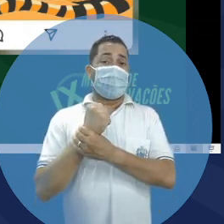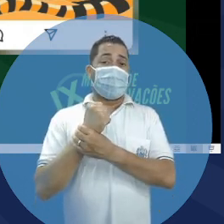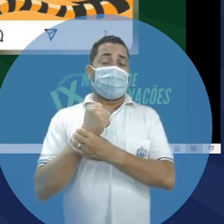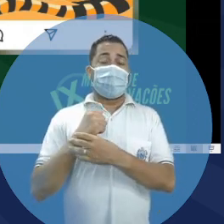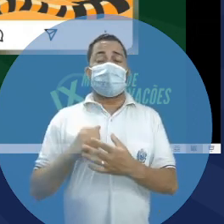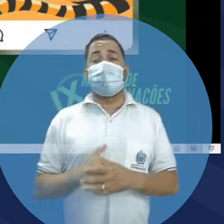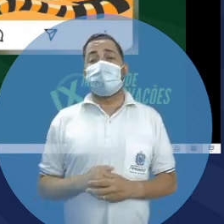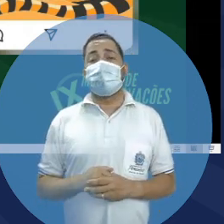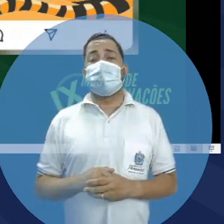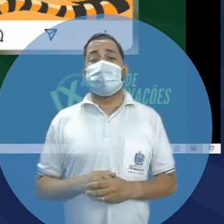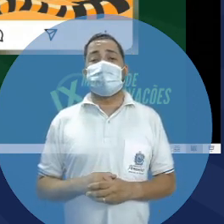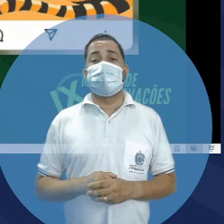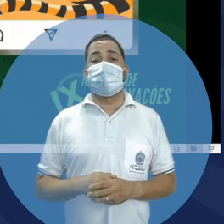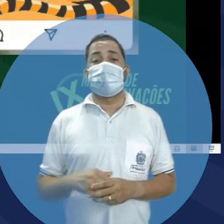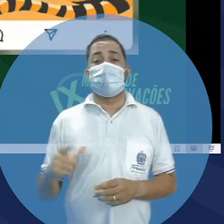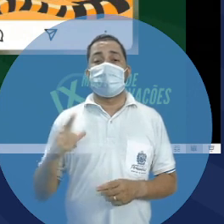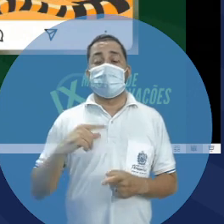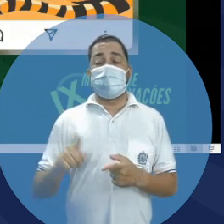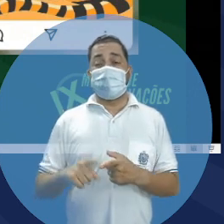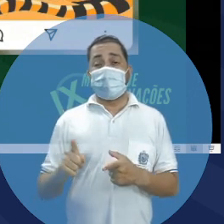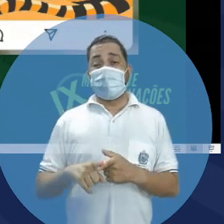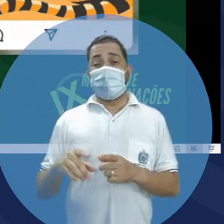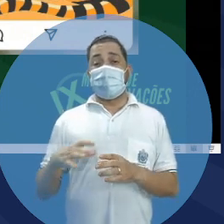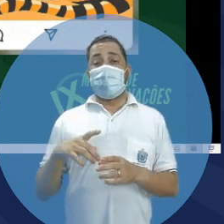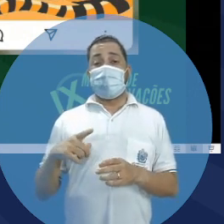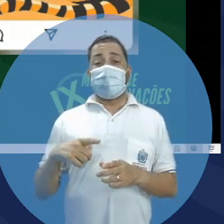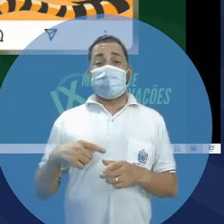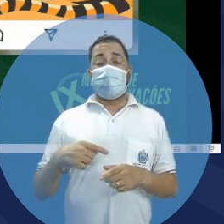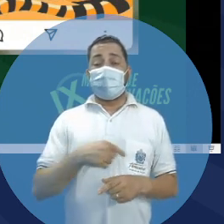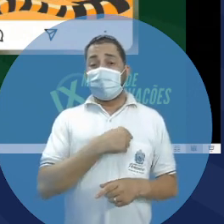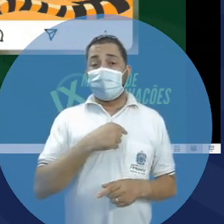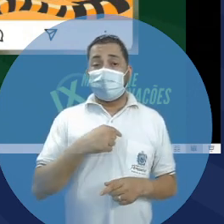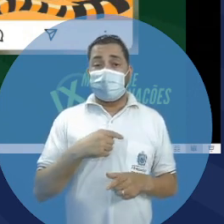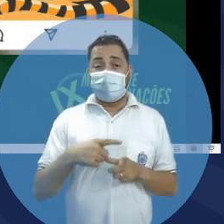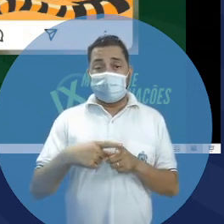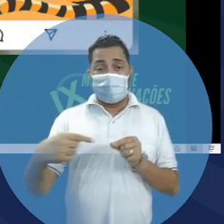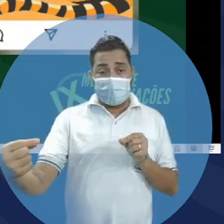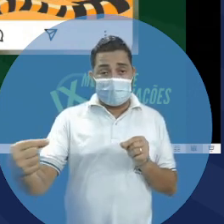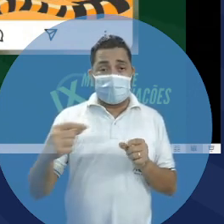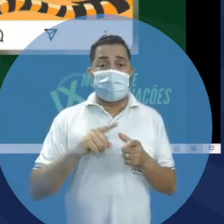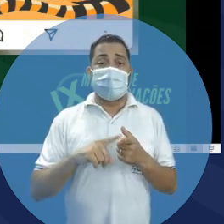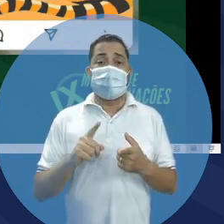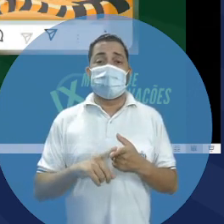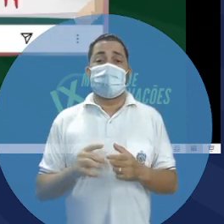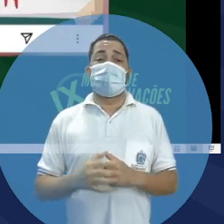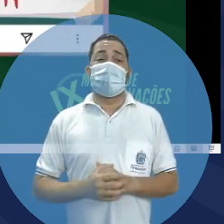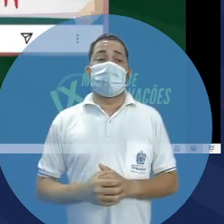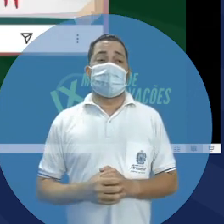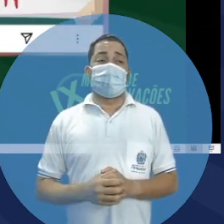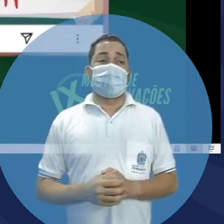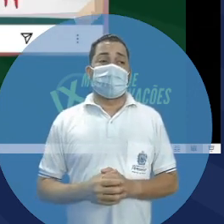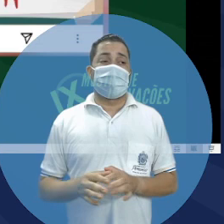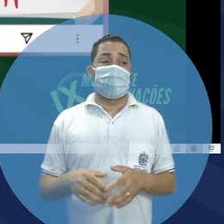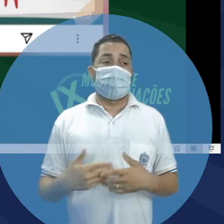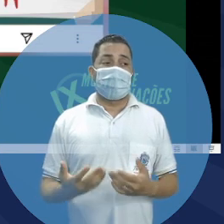japoneses, né? Então, nós achamos por bem também discutir isso. Próximo, por favor.